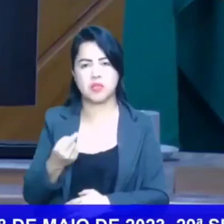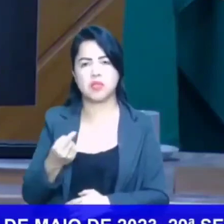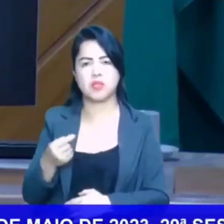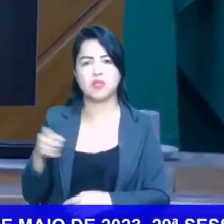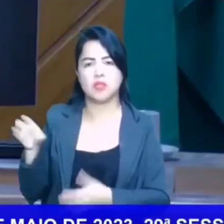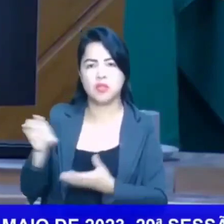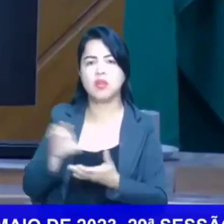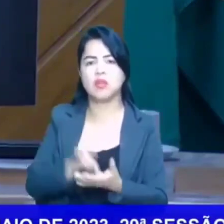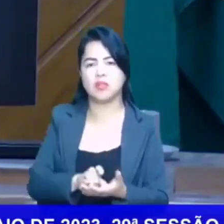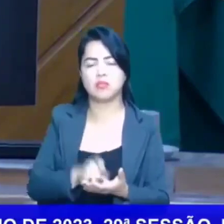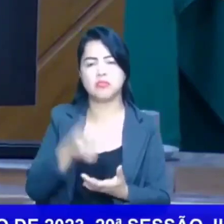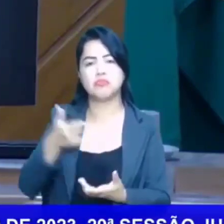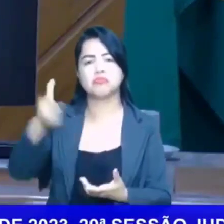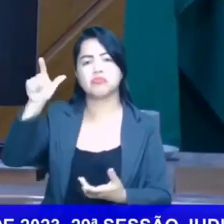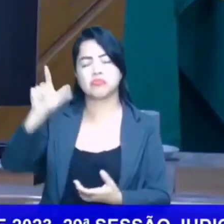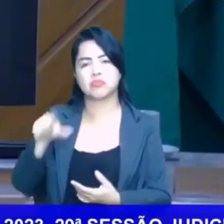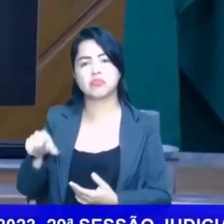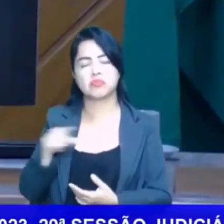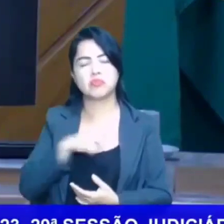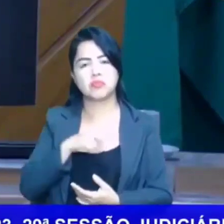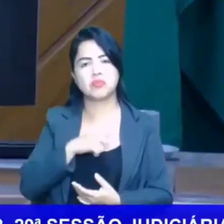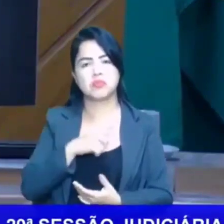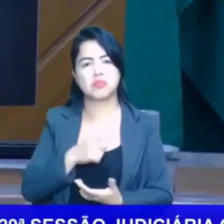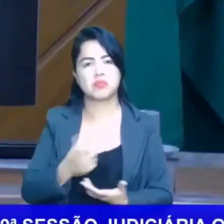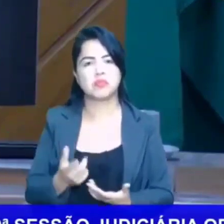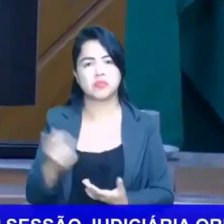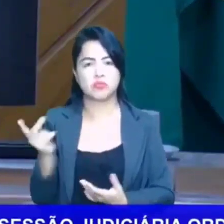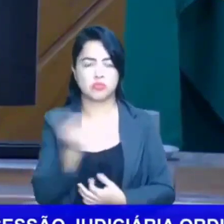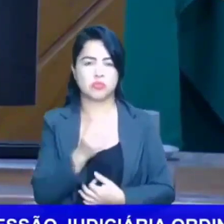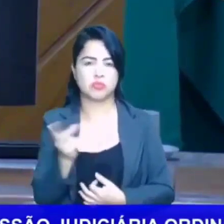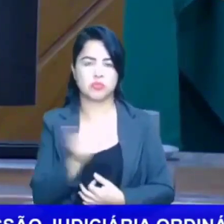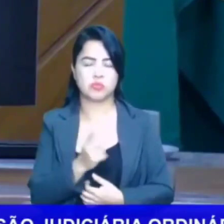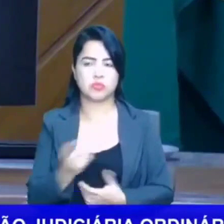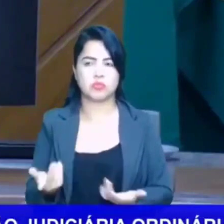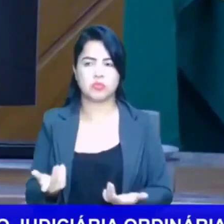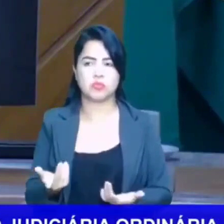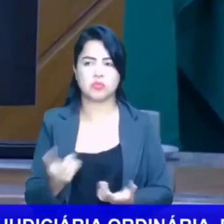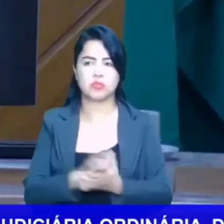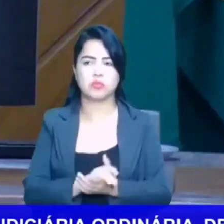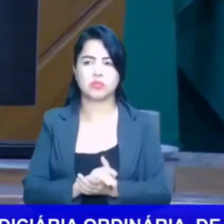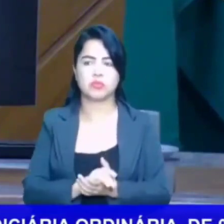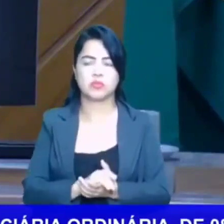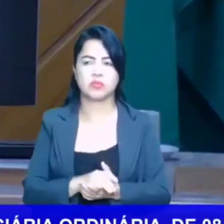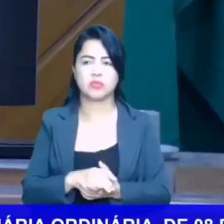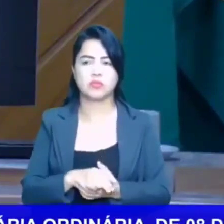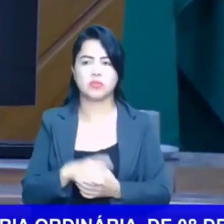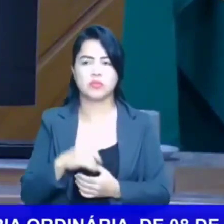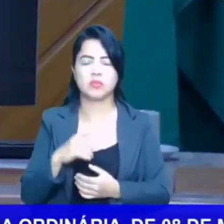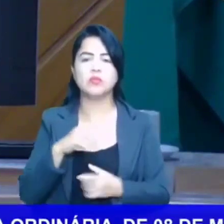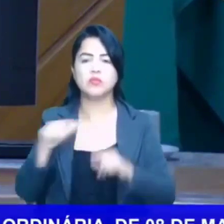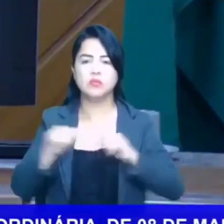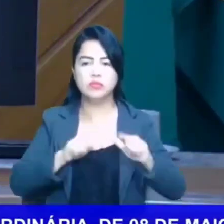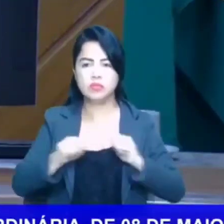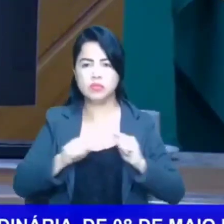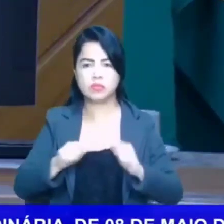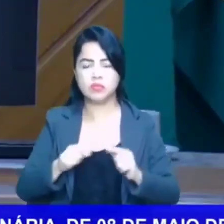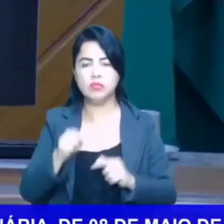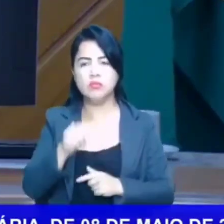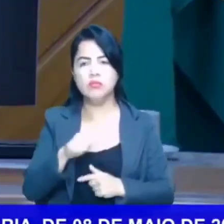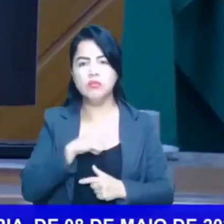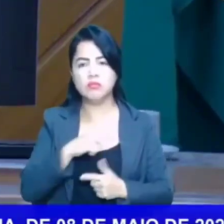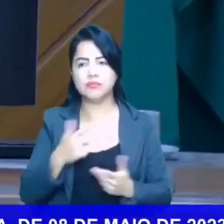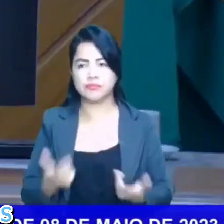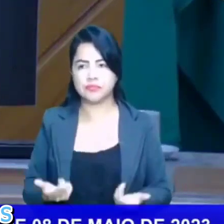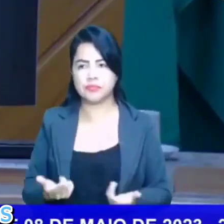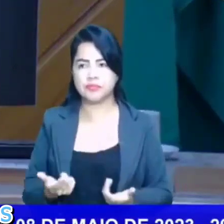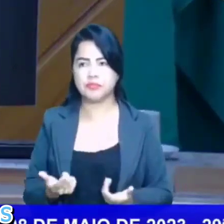recursos. Nessas hipóteses, considerando o tamanho, o volume de serviços